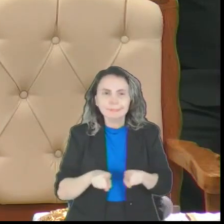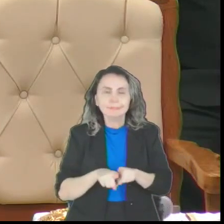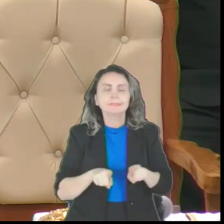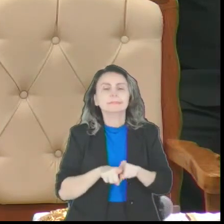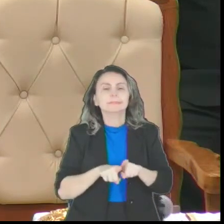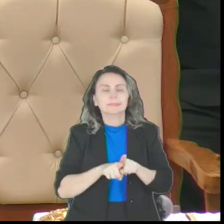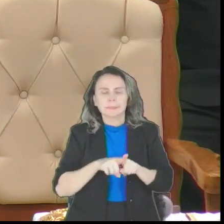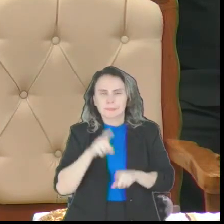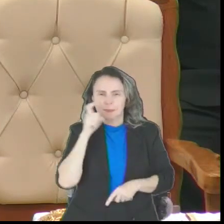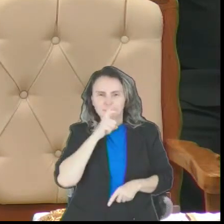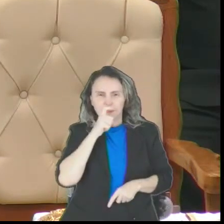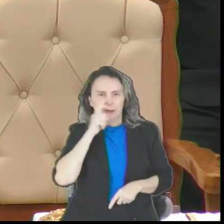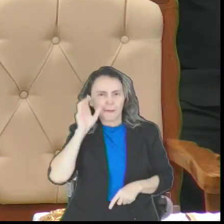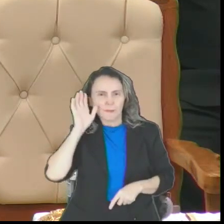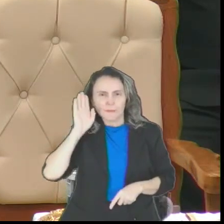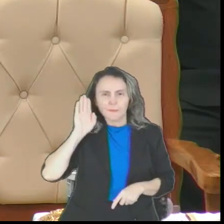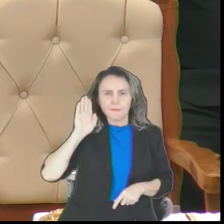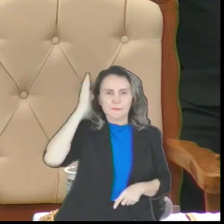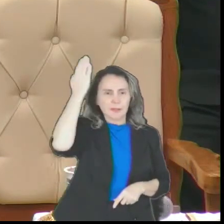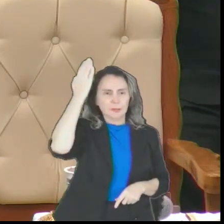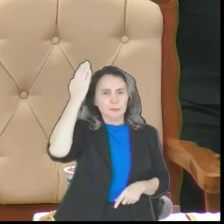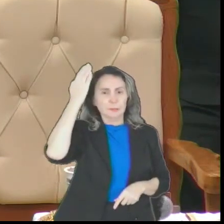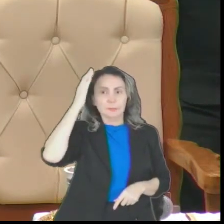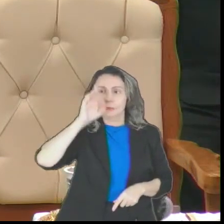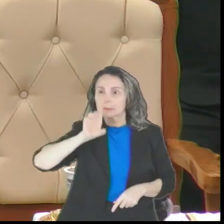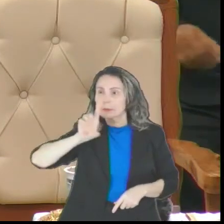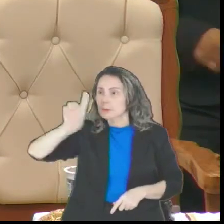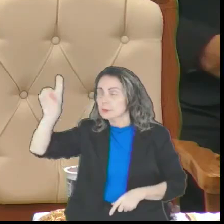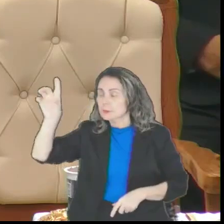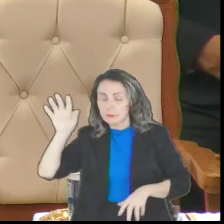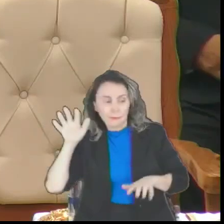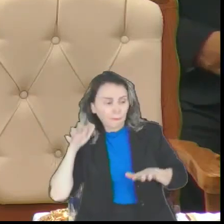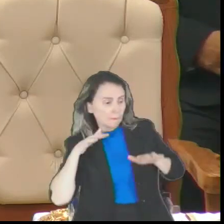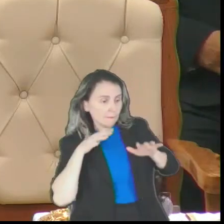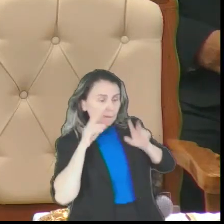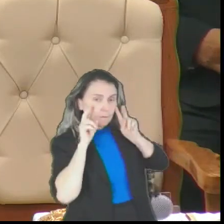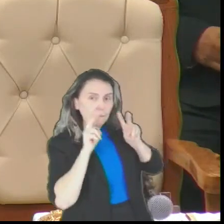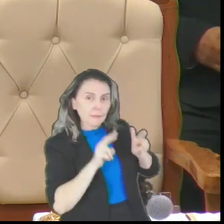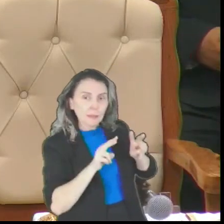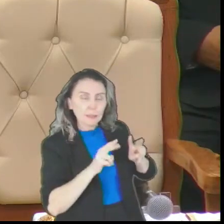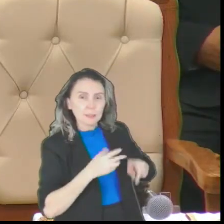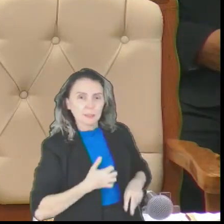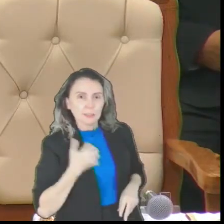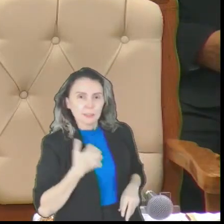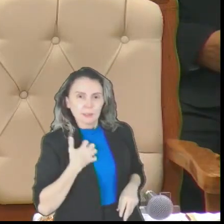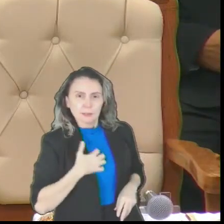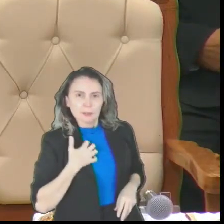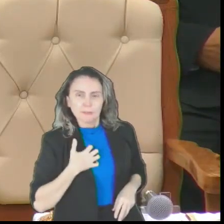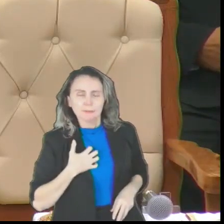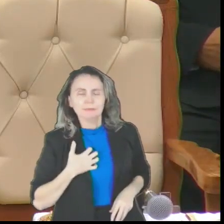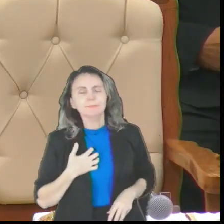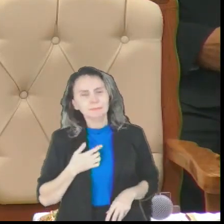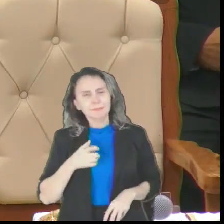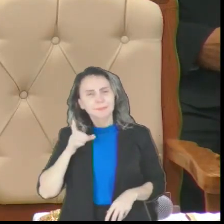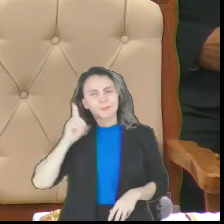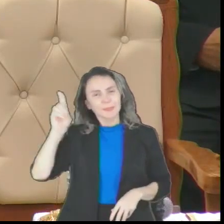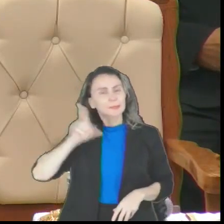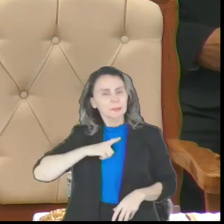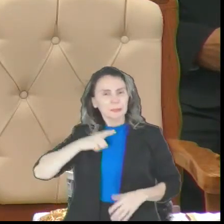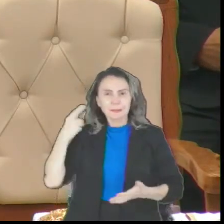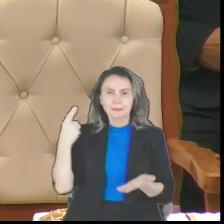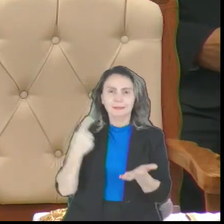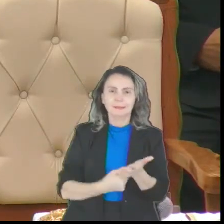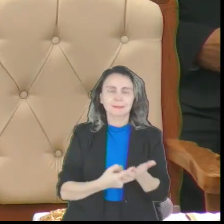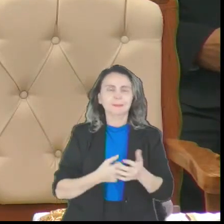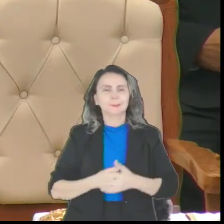seu coração. E Deus fica irado com este povo. Deus tem propósito com este povo. Ele pede ao